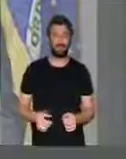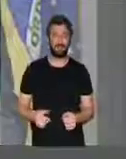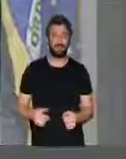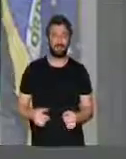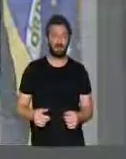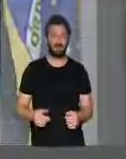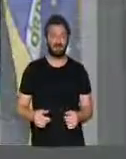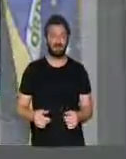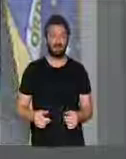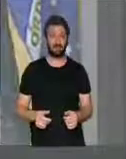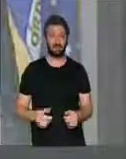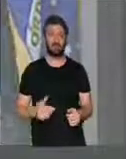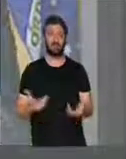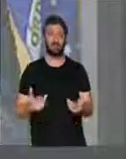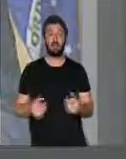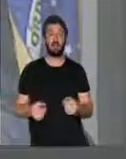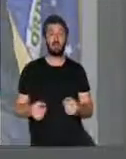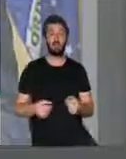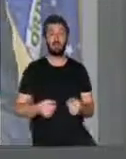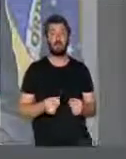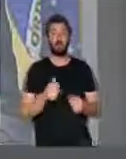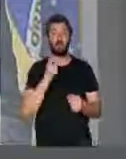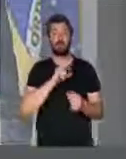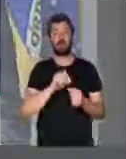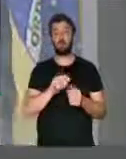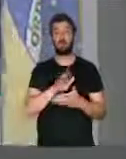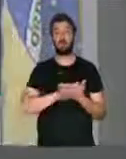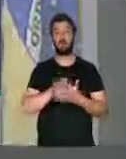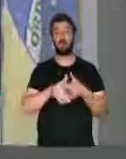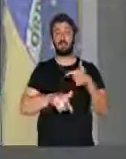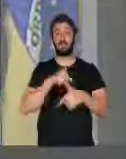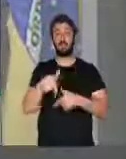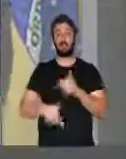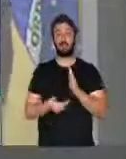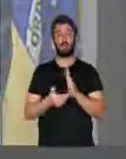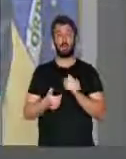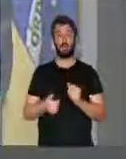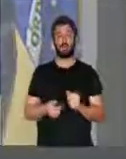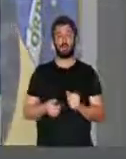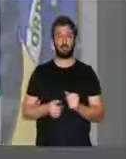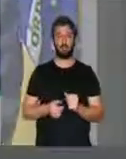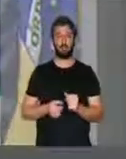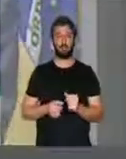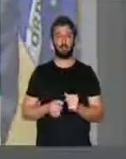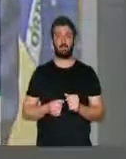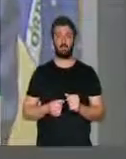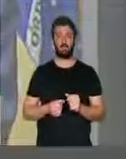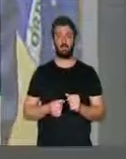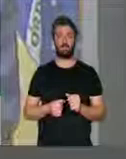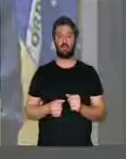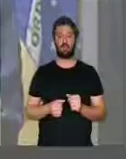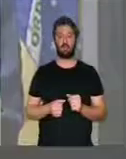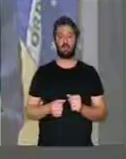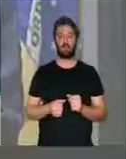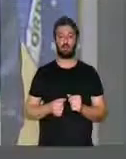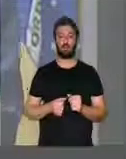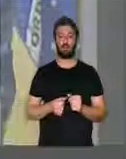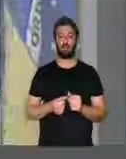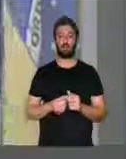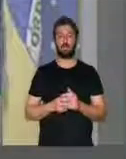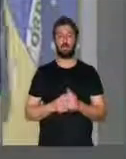conseguindo fazer com que essa casa ande. Nessa reforma partidária, que ela está caminhando para